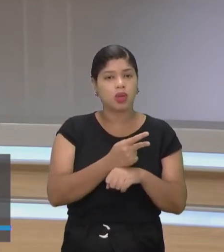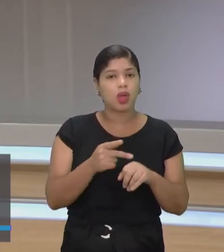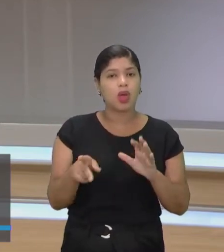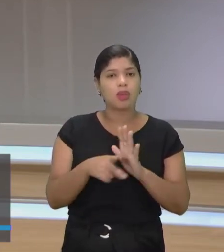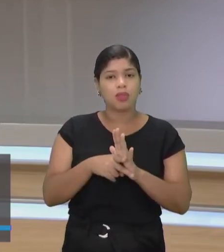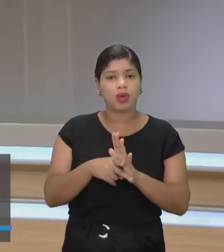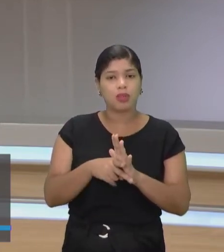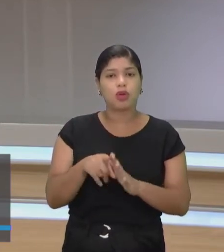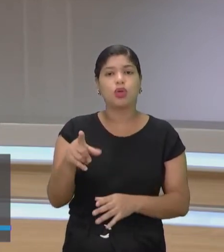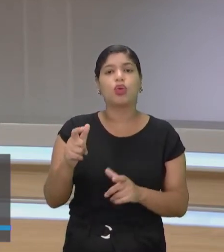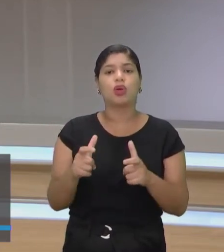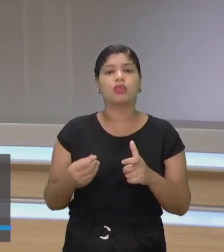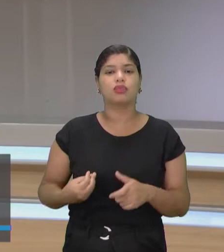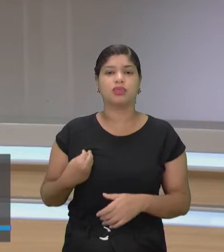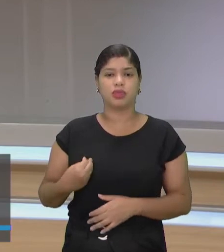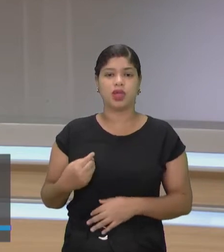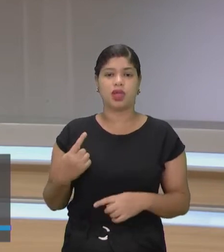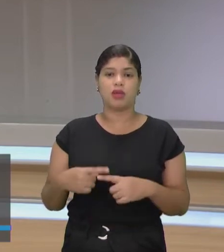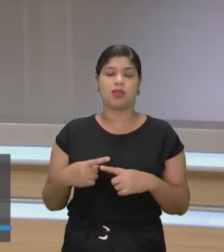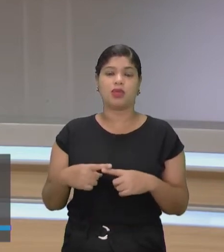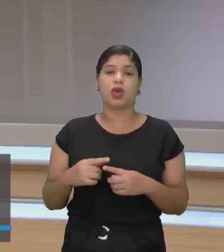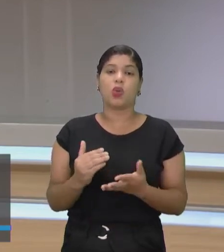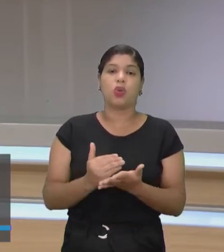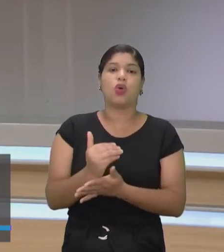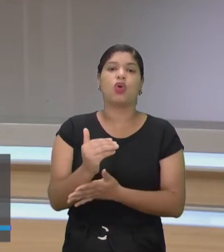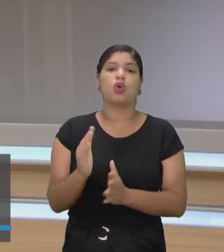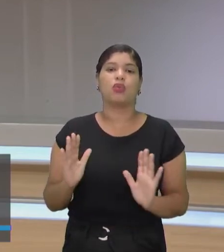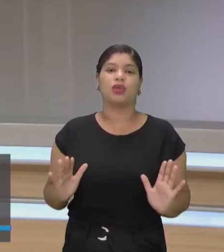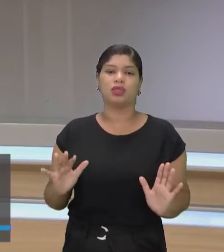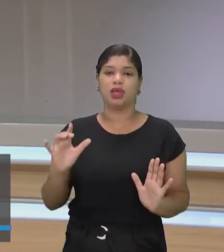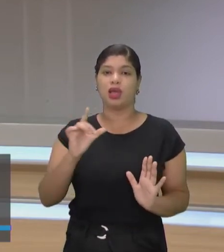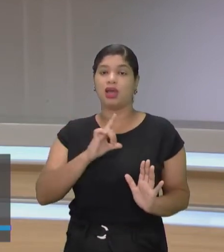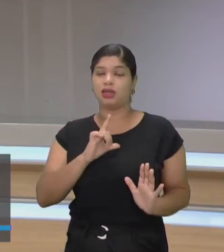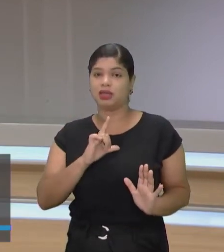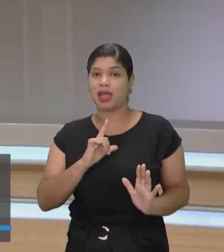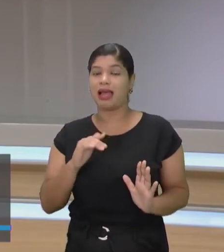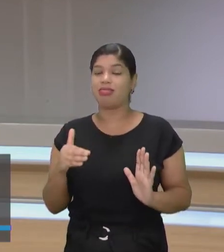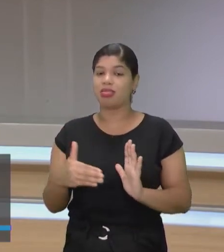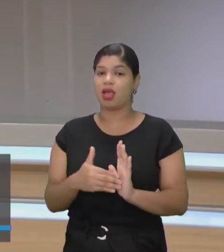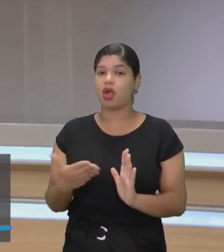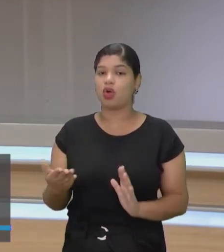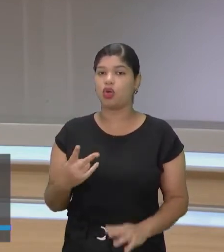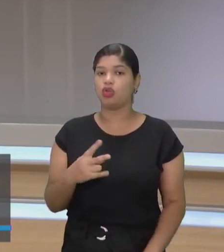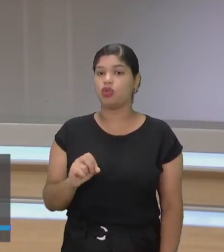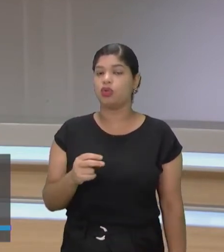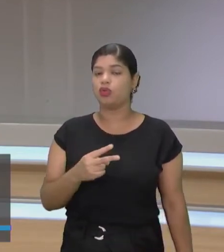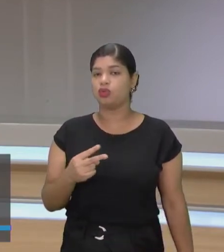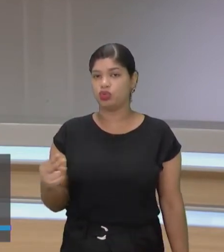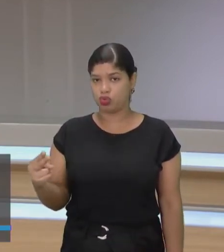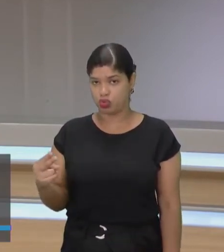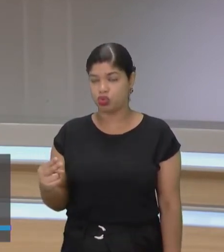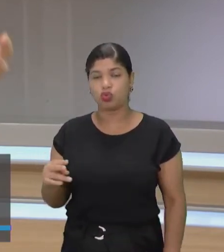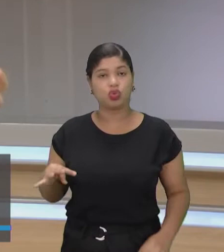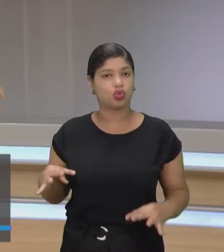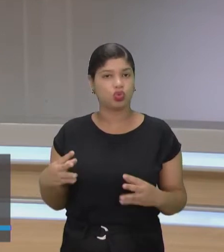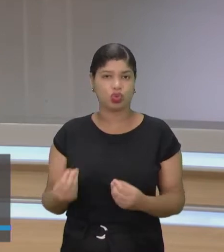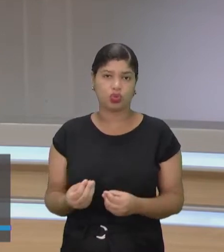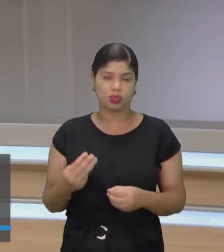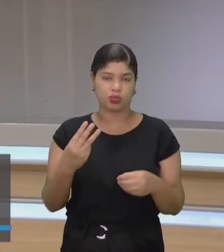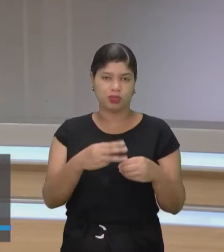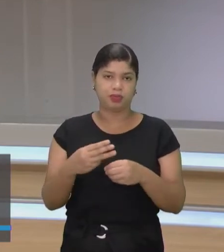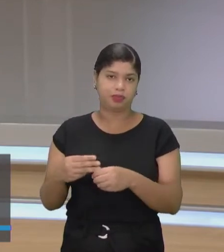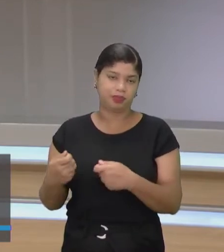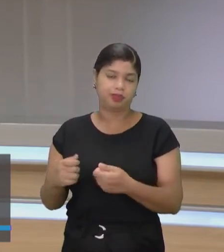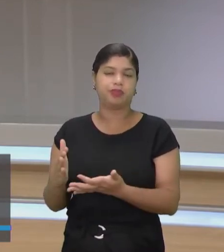como é algo que ainda está entrando em vigor, que ainda tem o prazo de até junho desse ano para todos os municípios, então tem município que já está,